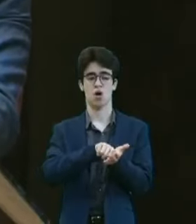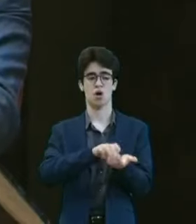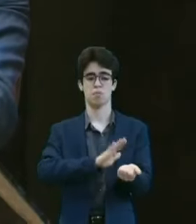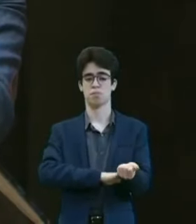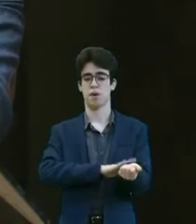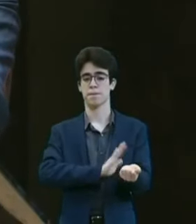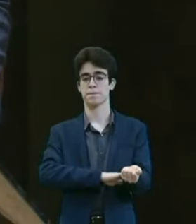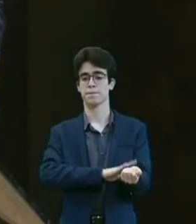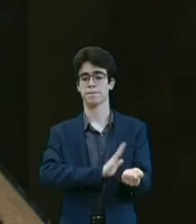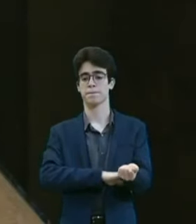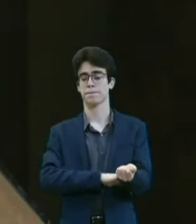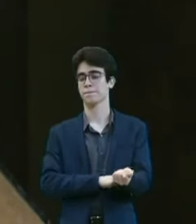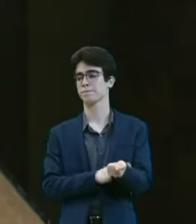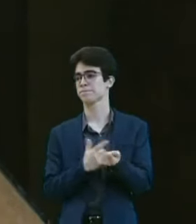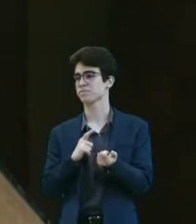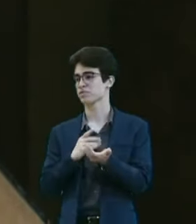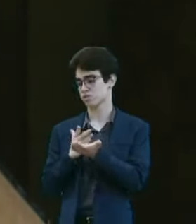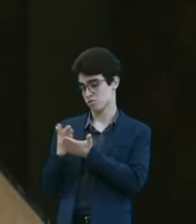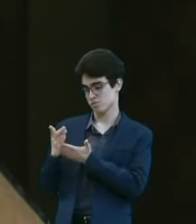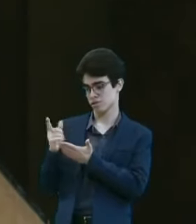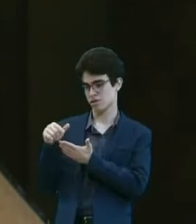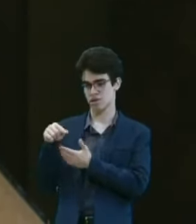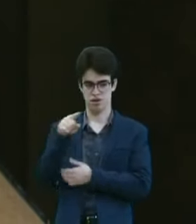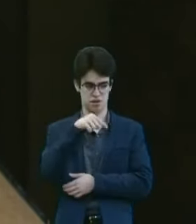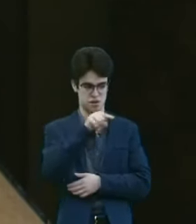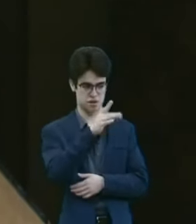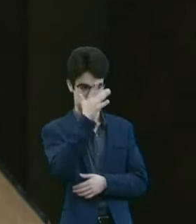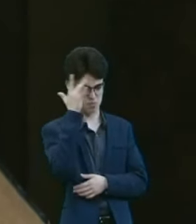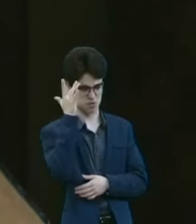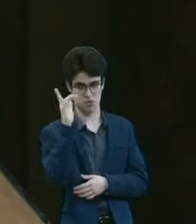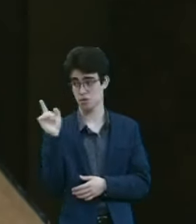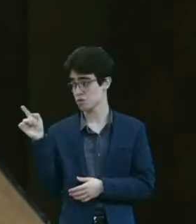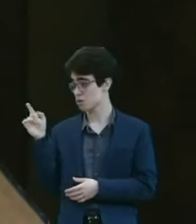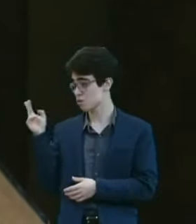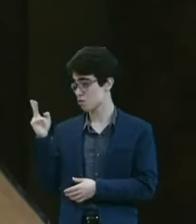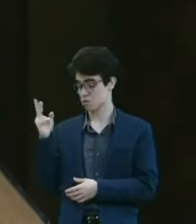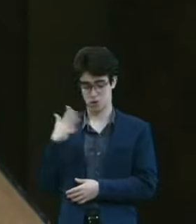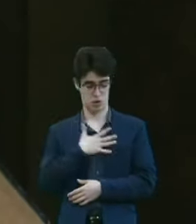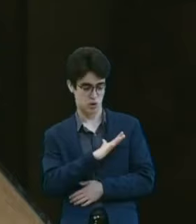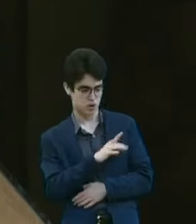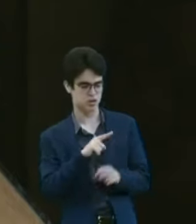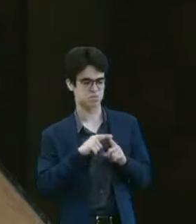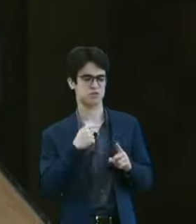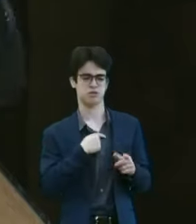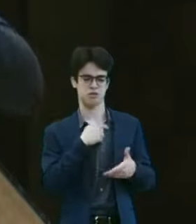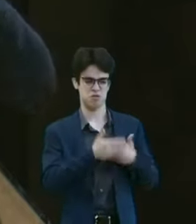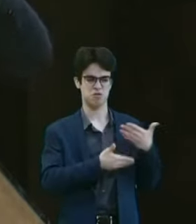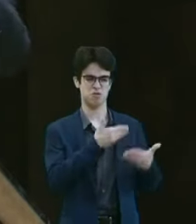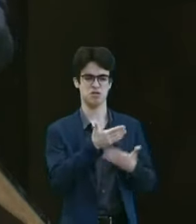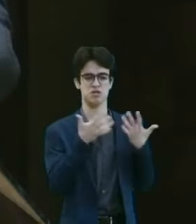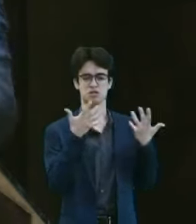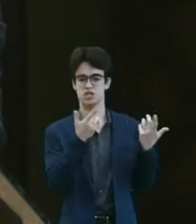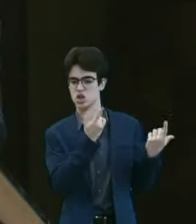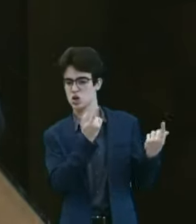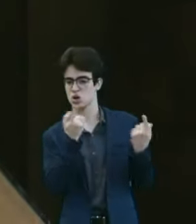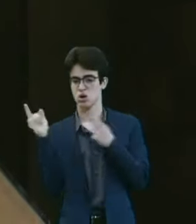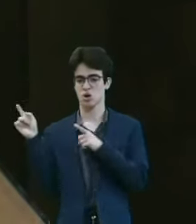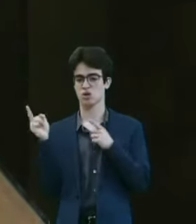com companhias que eles sabem que os pais não aprovam. Eles começam a tomar medidas porque eles querem